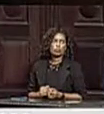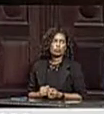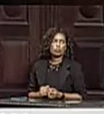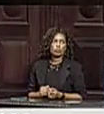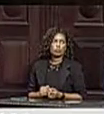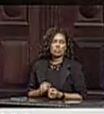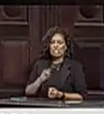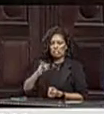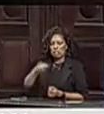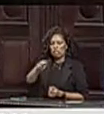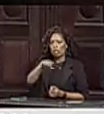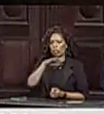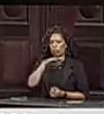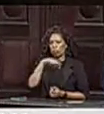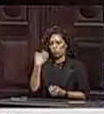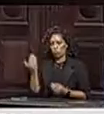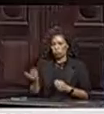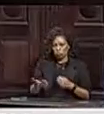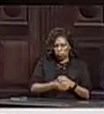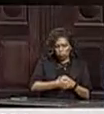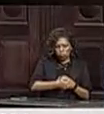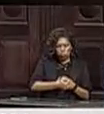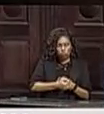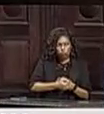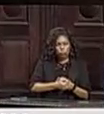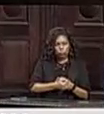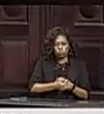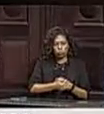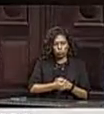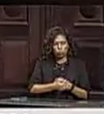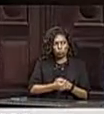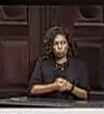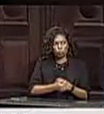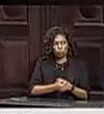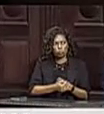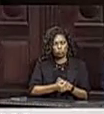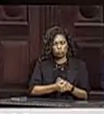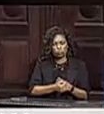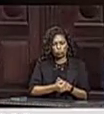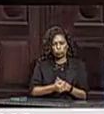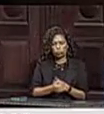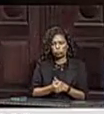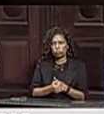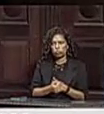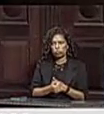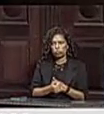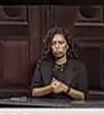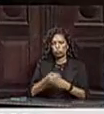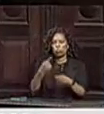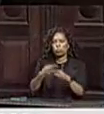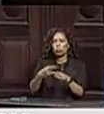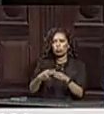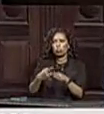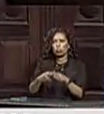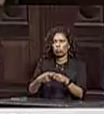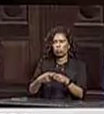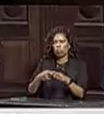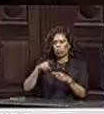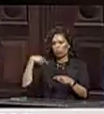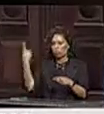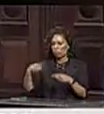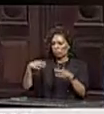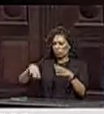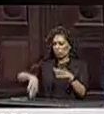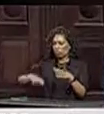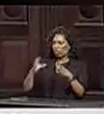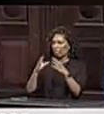ser sepultado, ou como indigente, ou anonimamente. Não podemos aceitar.